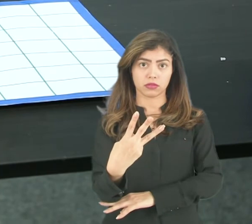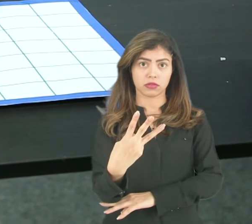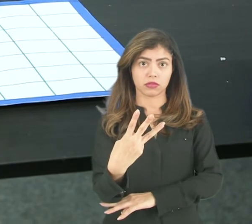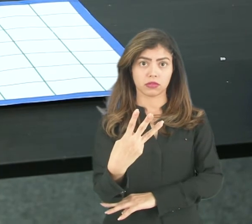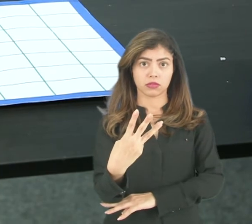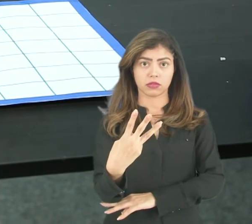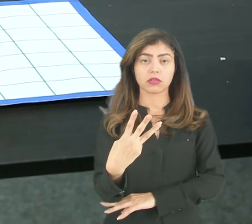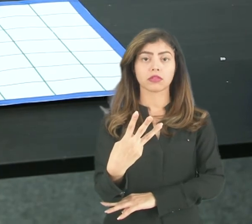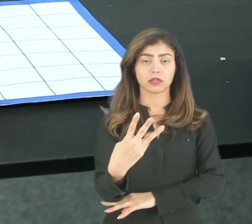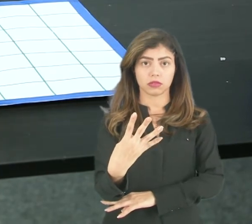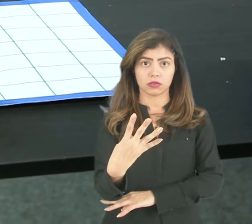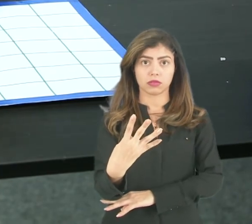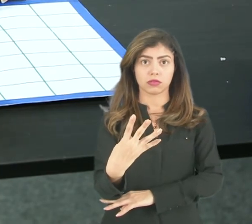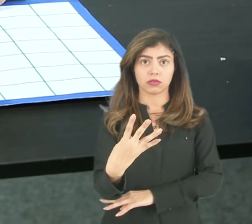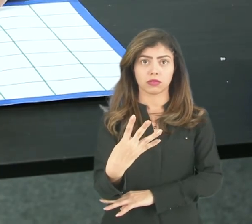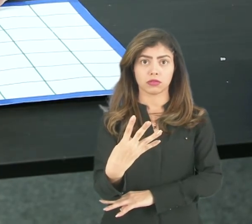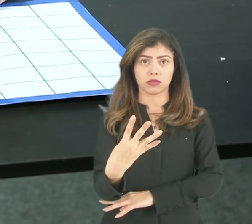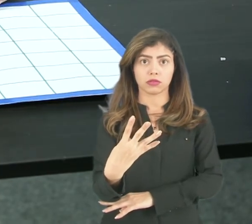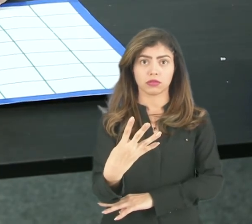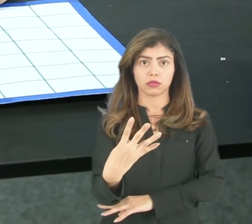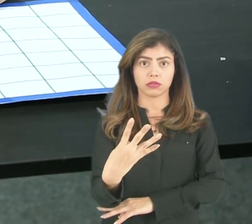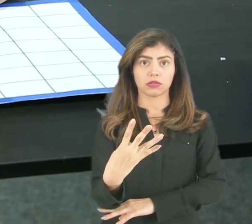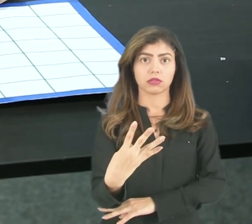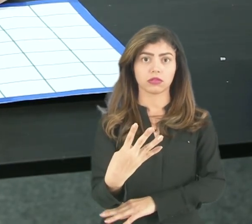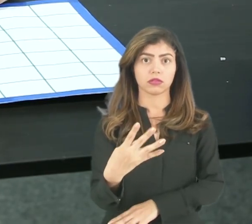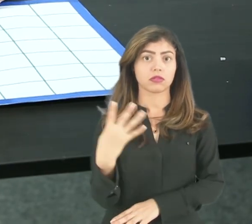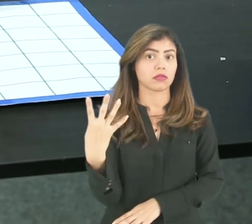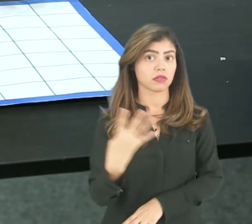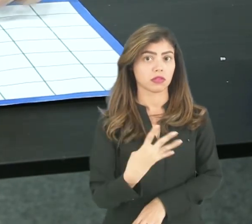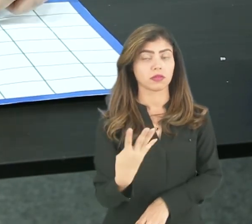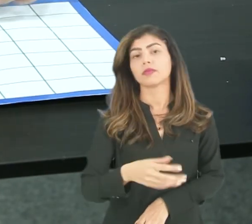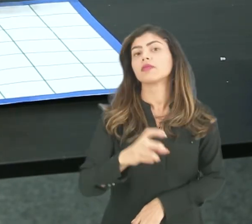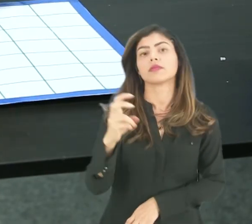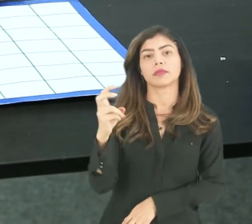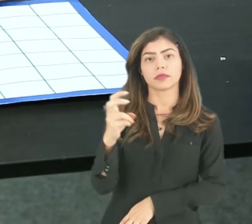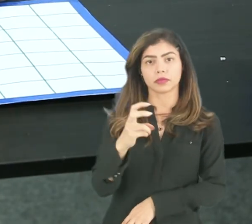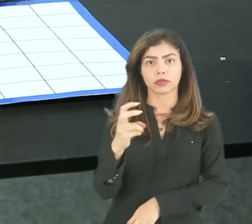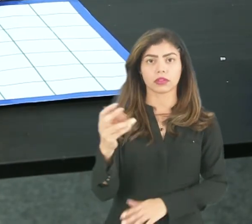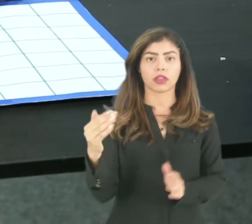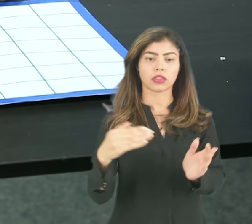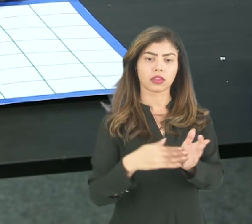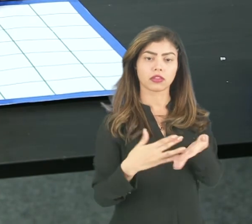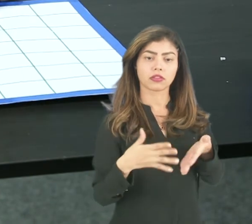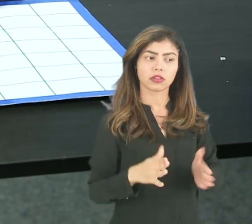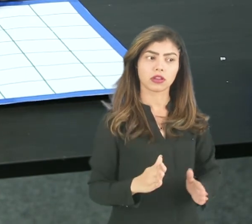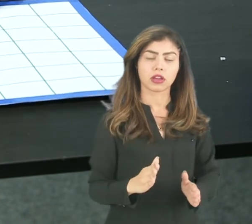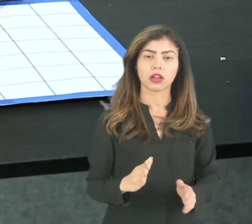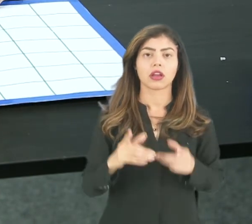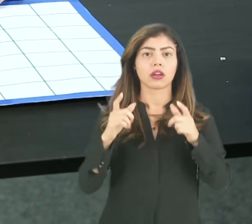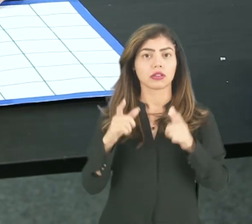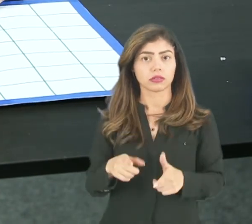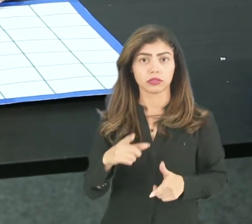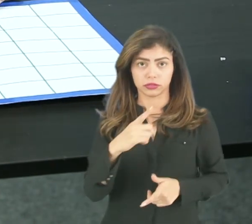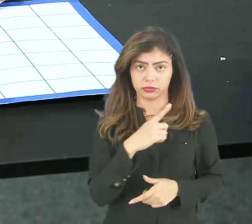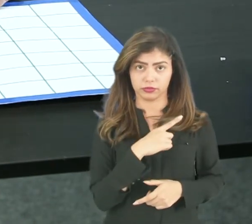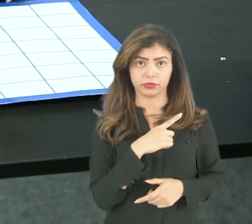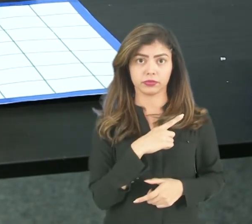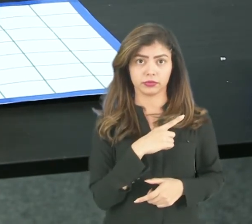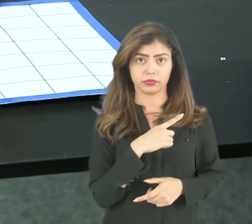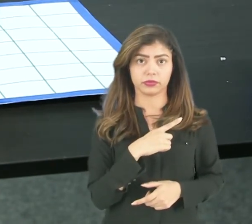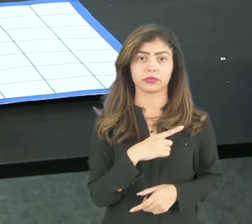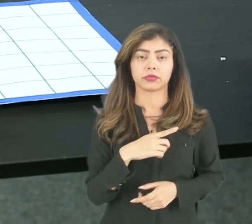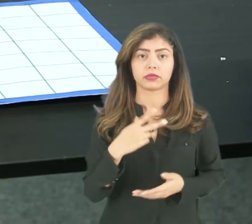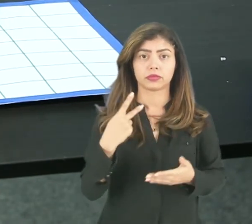3, 4, né? 5, até chegar aonde estava